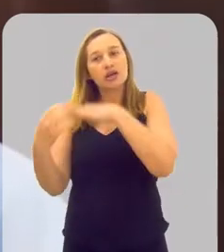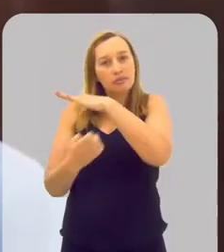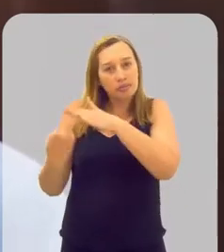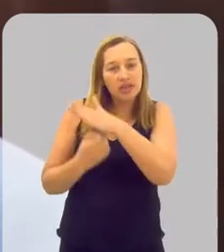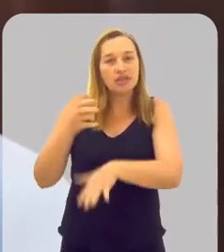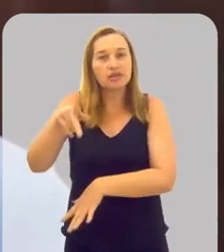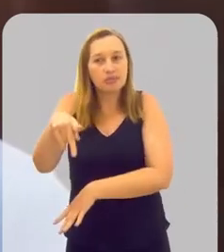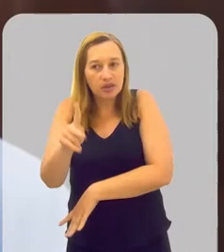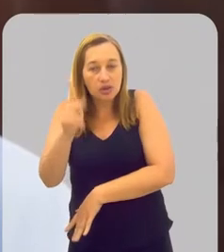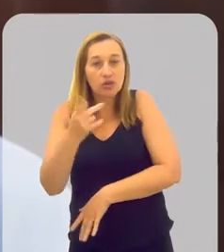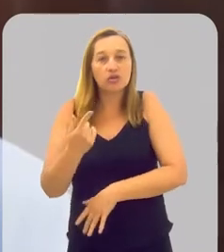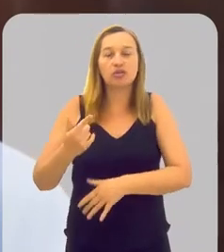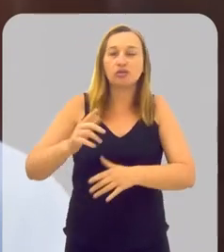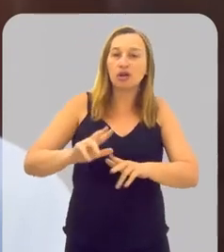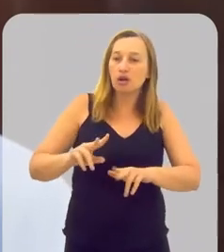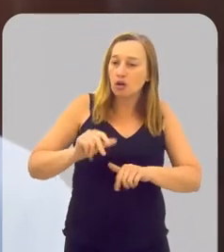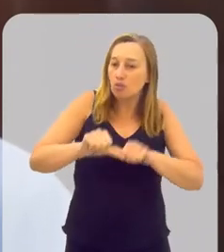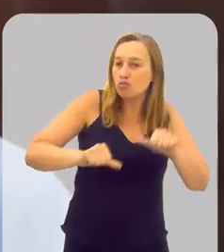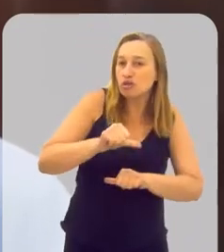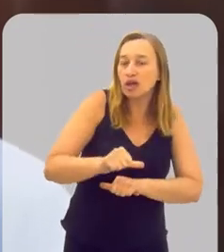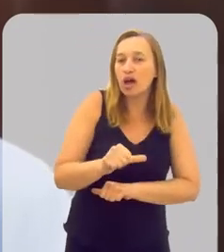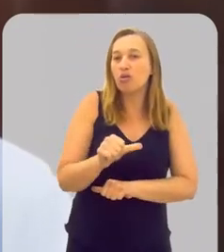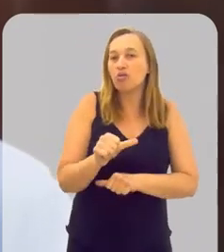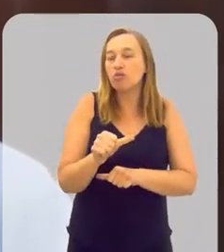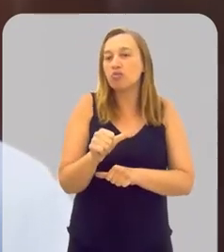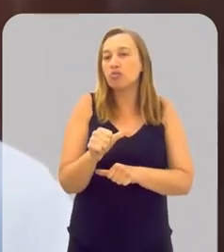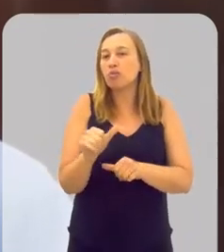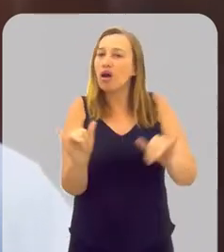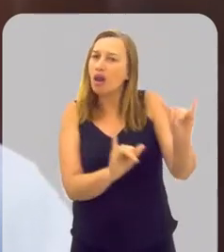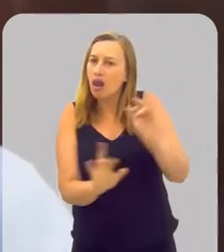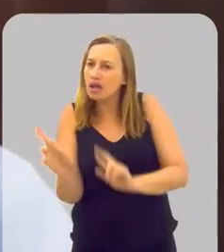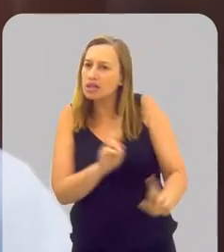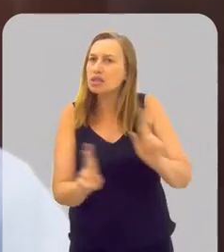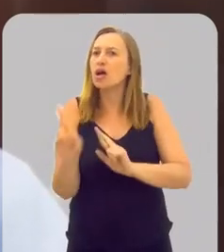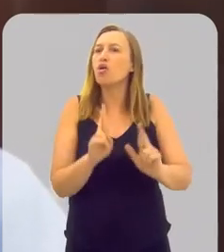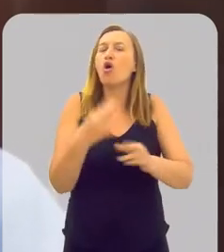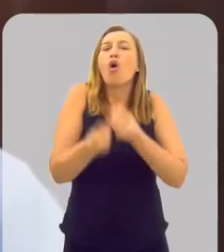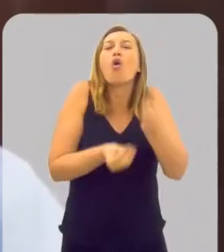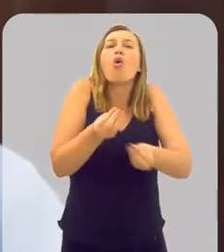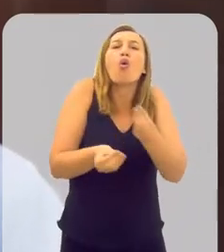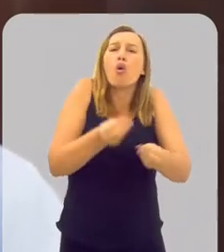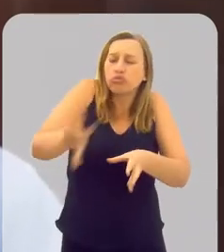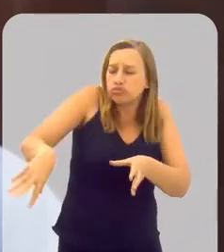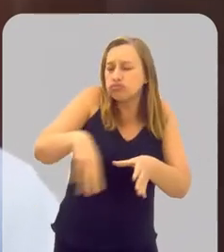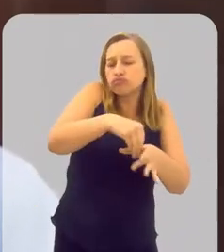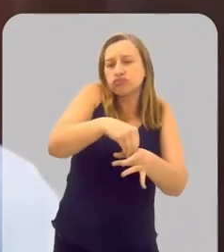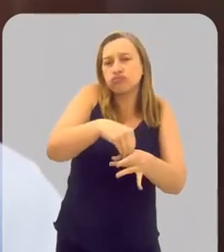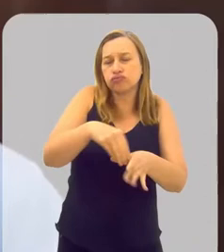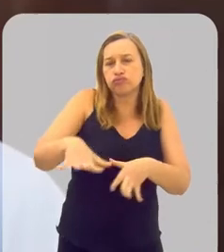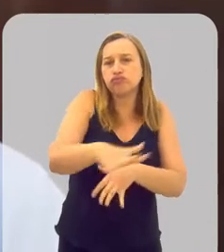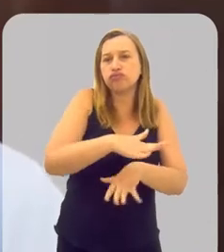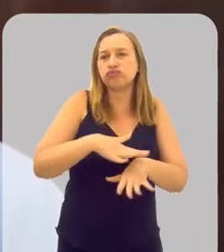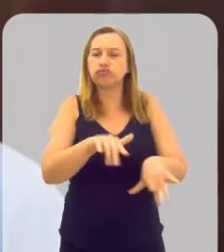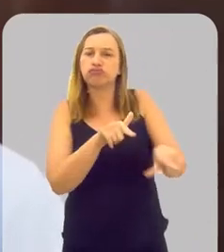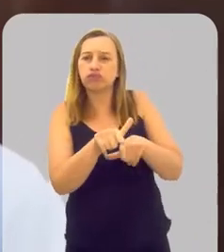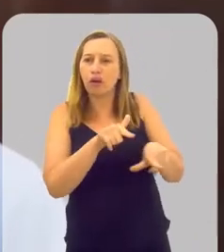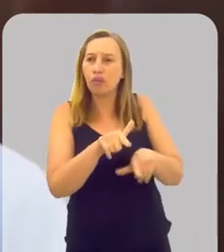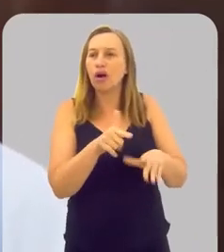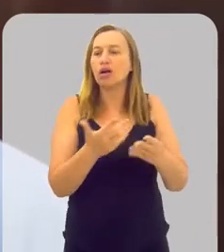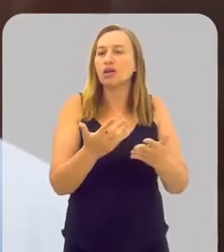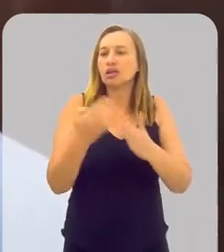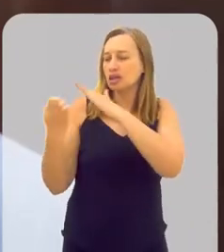As empresas elas têm passado a mudar o posicionamento dela com relação a como que elas se inserem no mercado. Elas passam